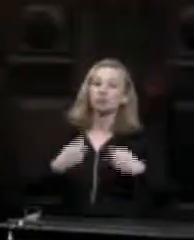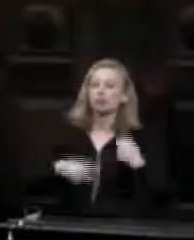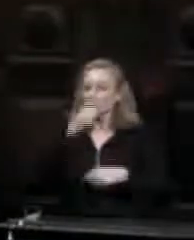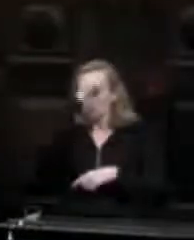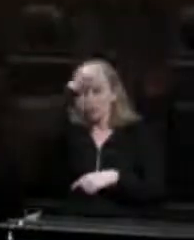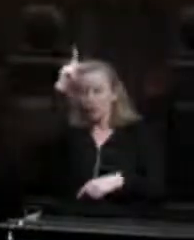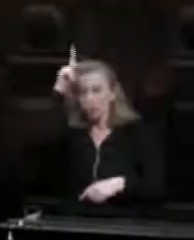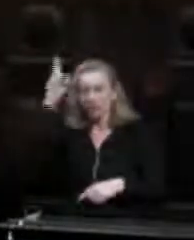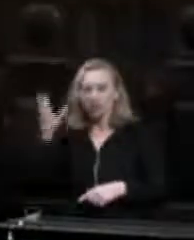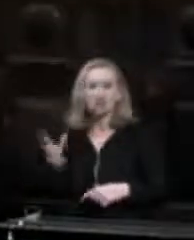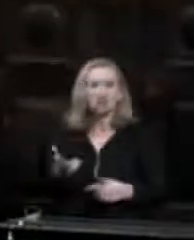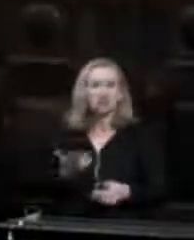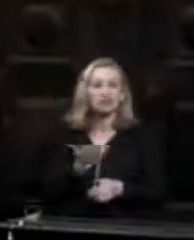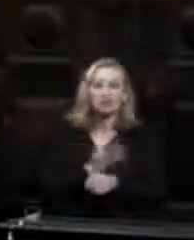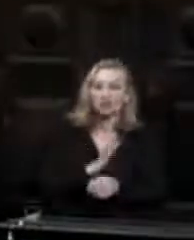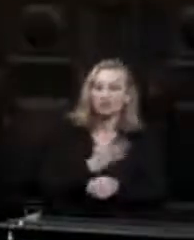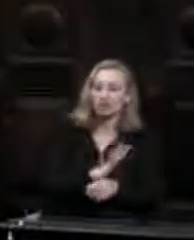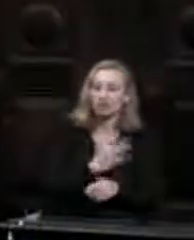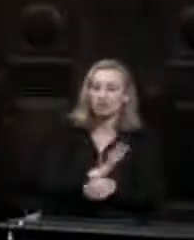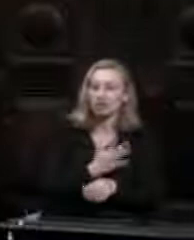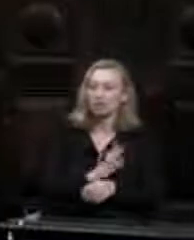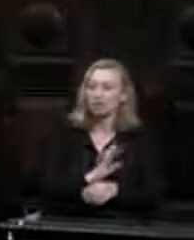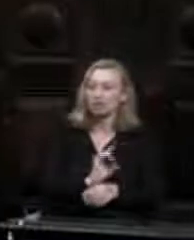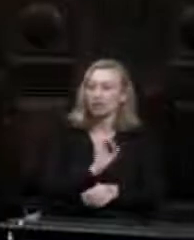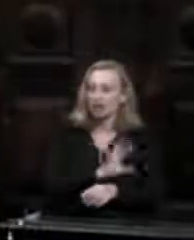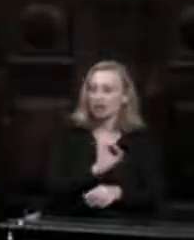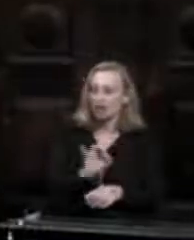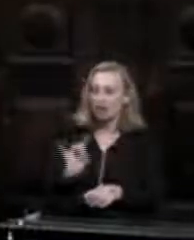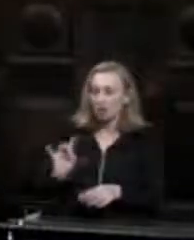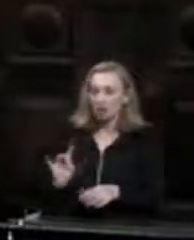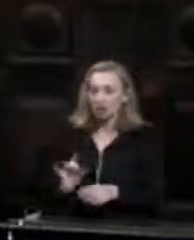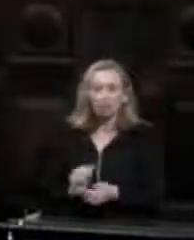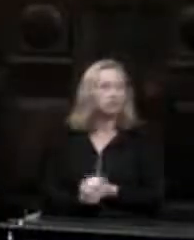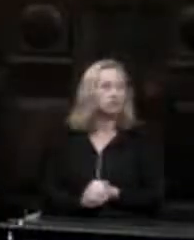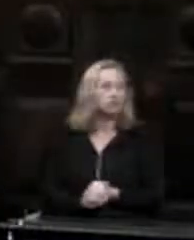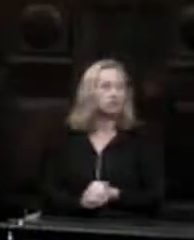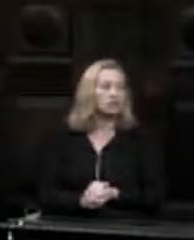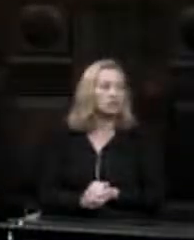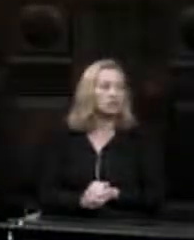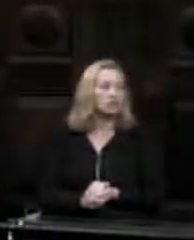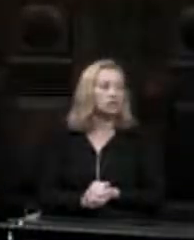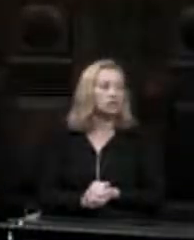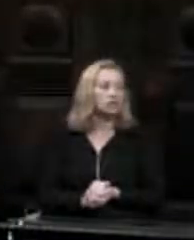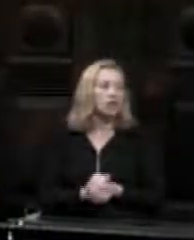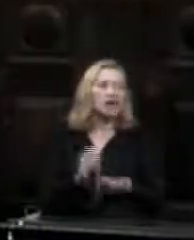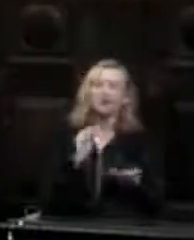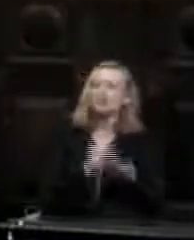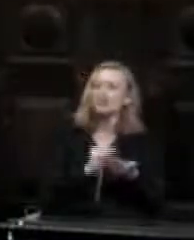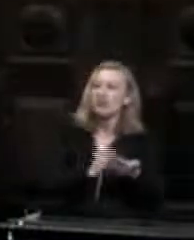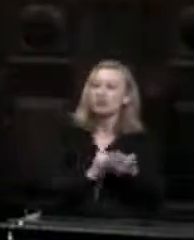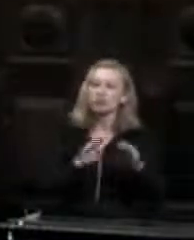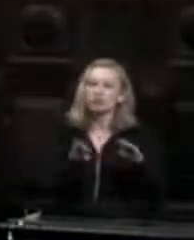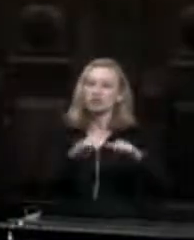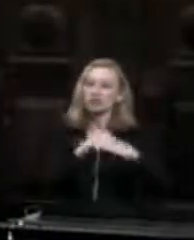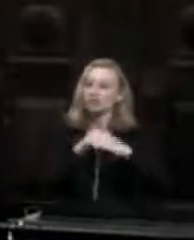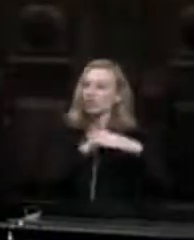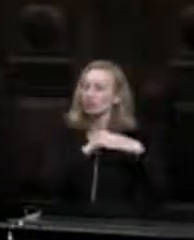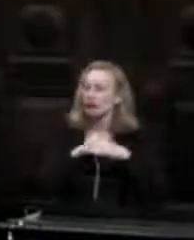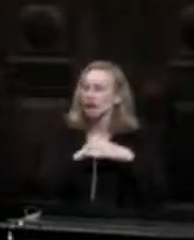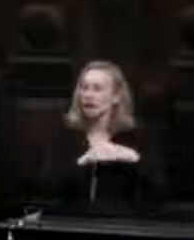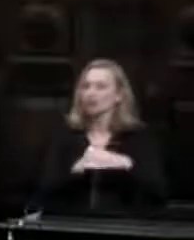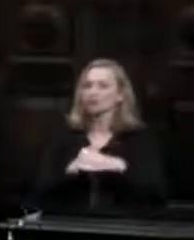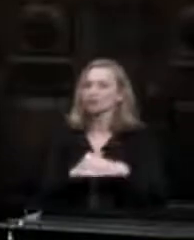deixam no rastro, cada uma delas, a produção da desigualdade, a produção da miséria,